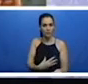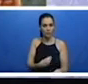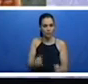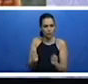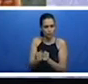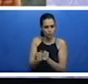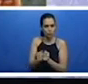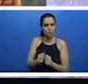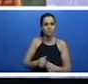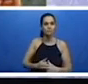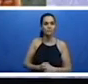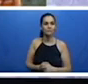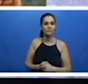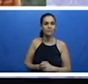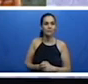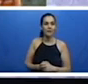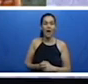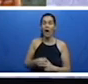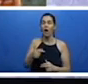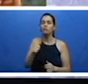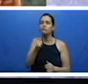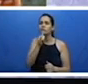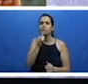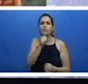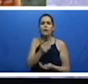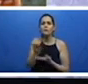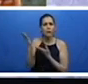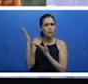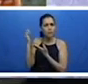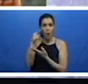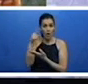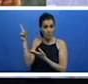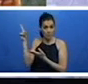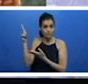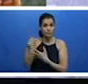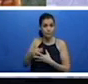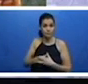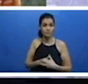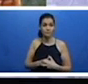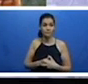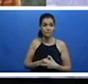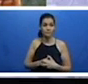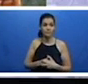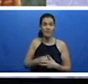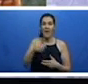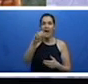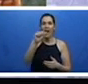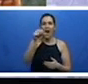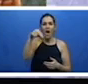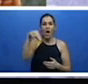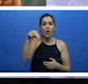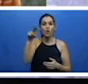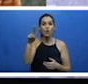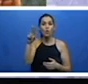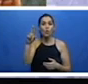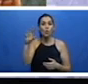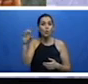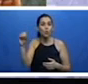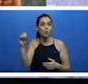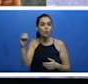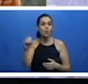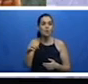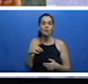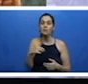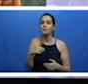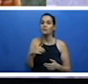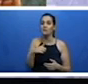Bom, agora citar alguns exemplos desses animais. Começar pelos anuros, começar pelas pererecas. Aqui